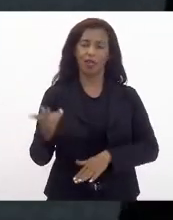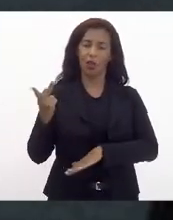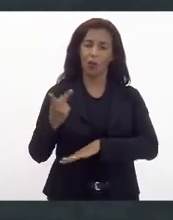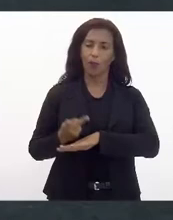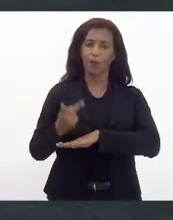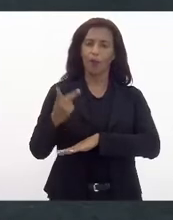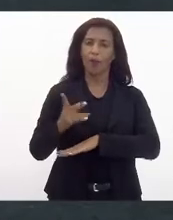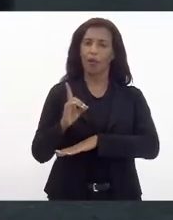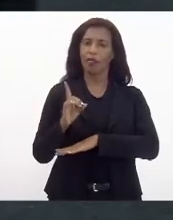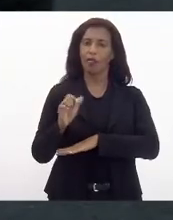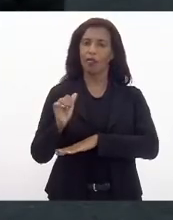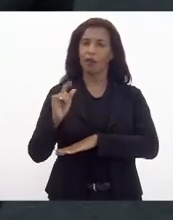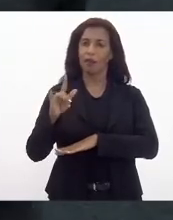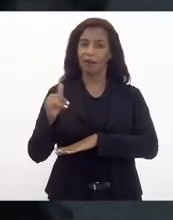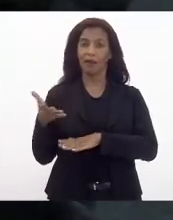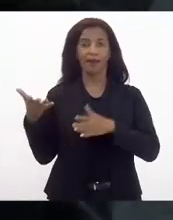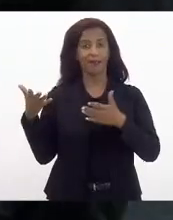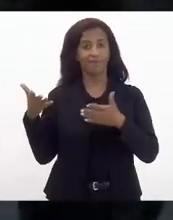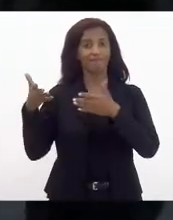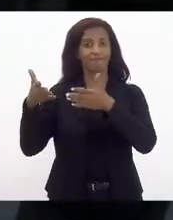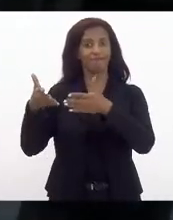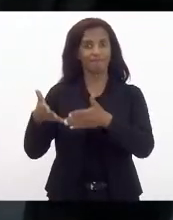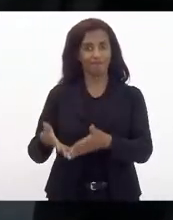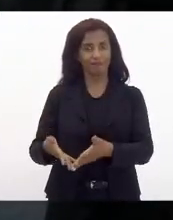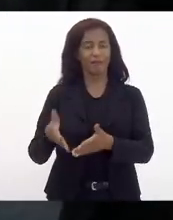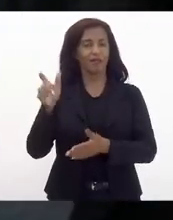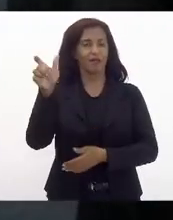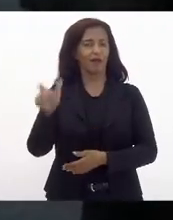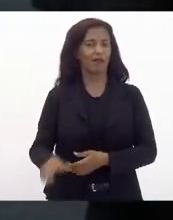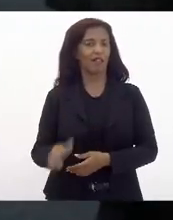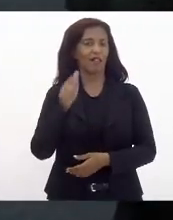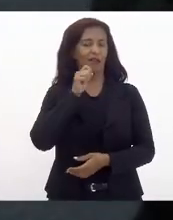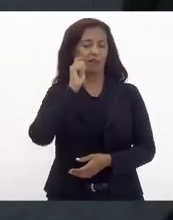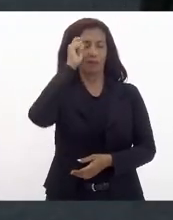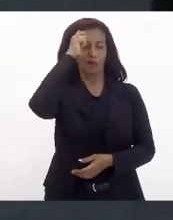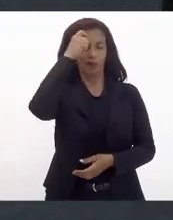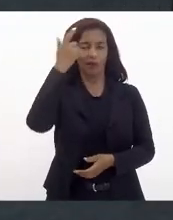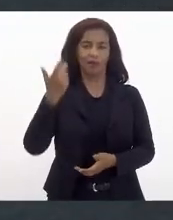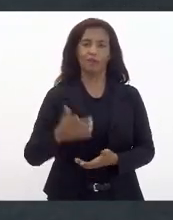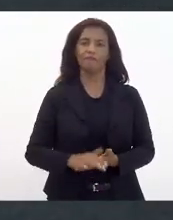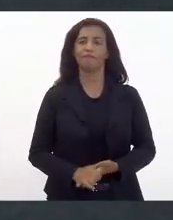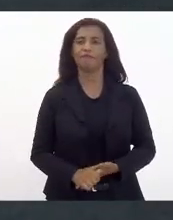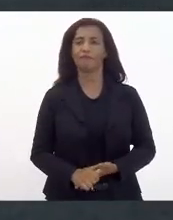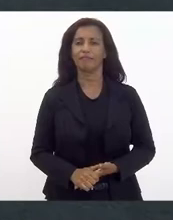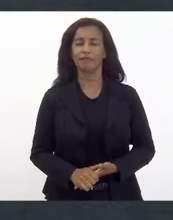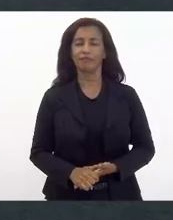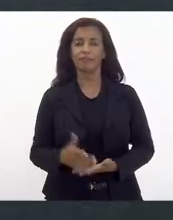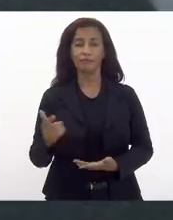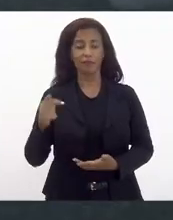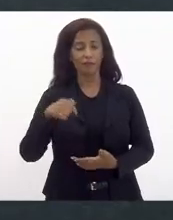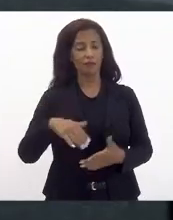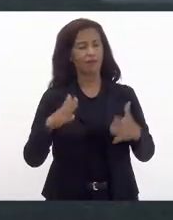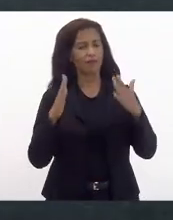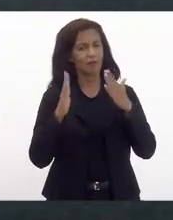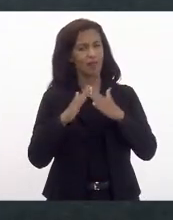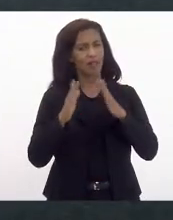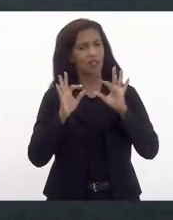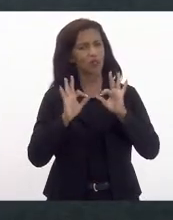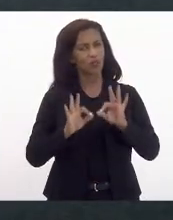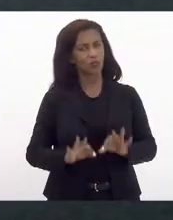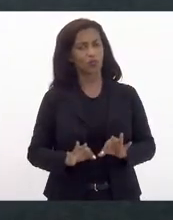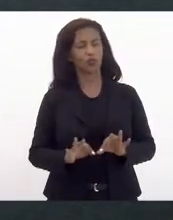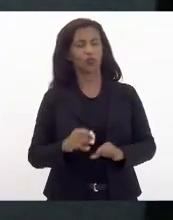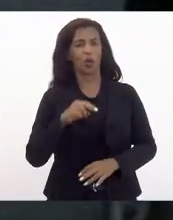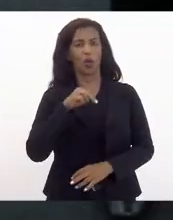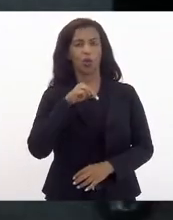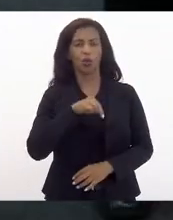prêmio Dandara diz respeito exatamente à mulheres negras Então essa mulheres negras Então essa casa faz Justiça